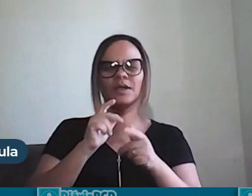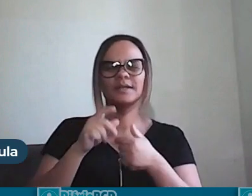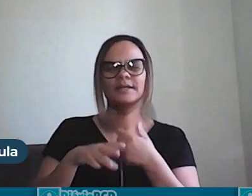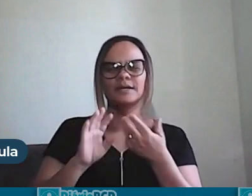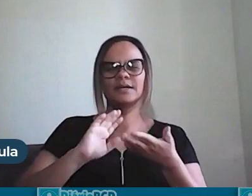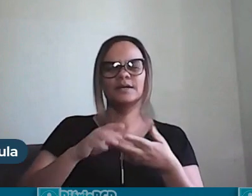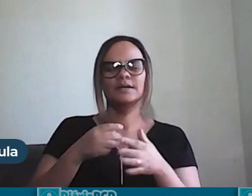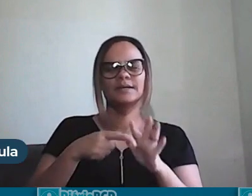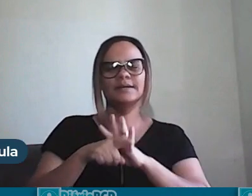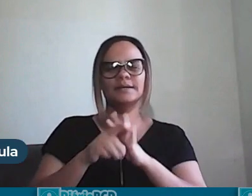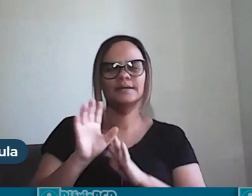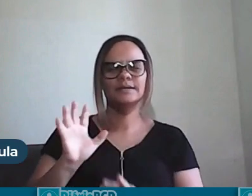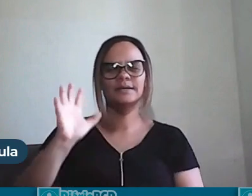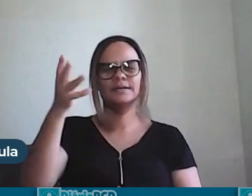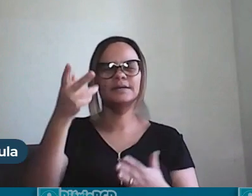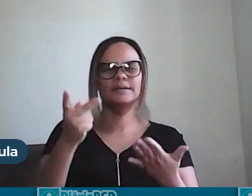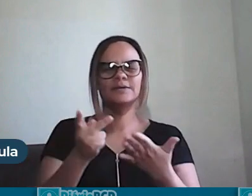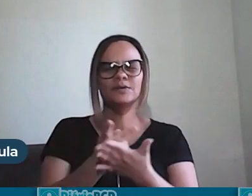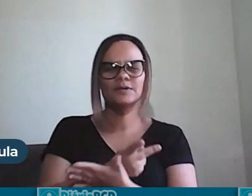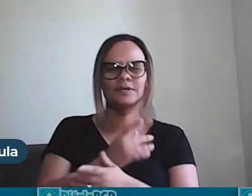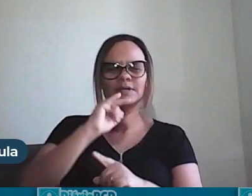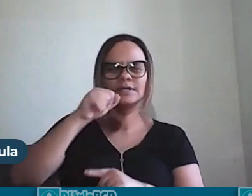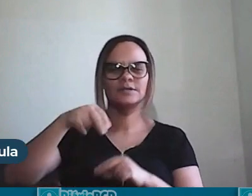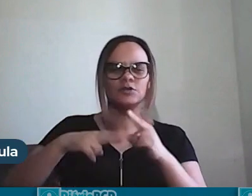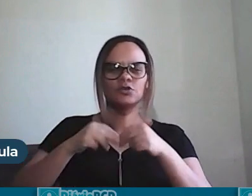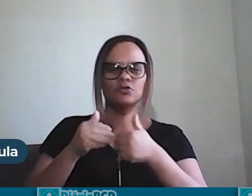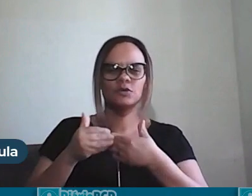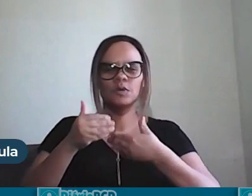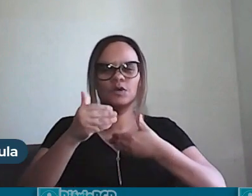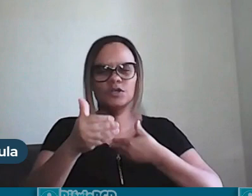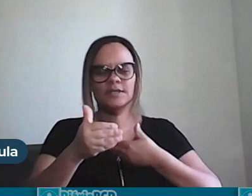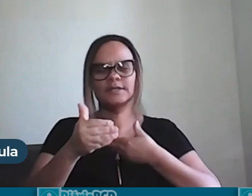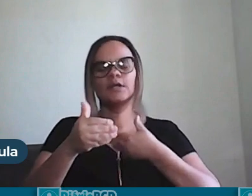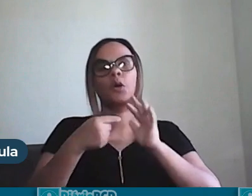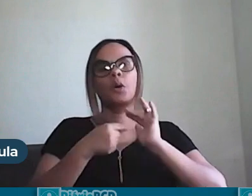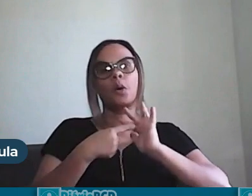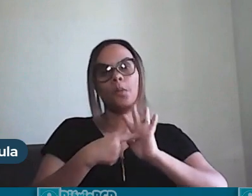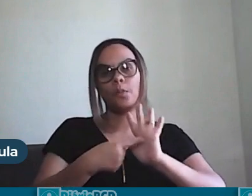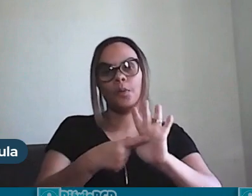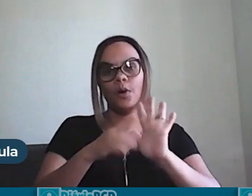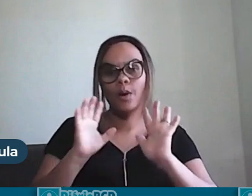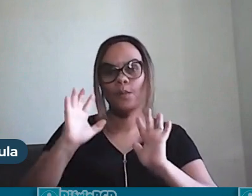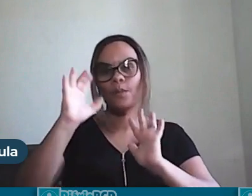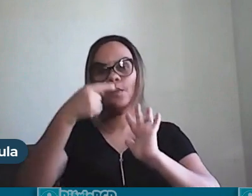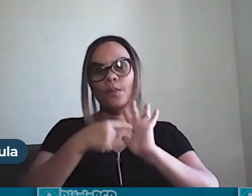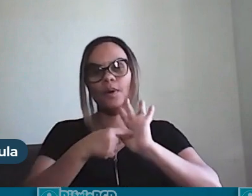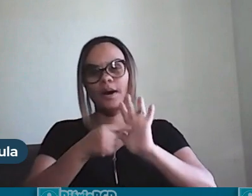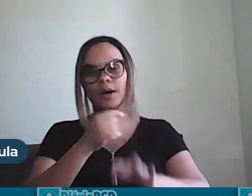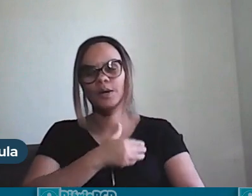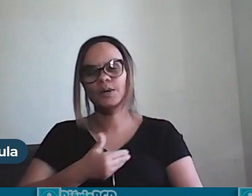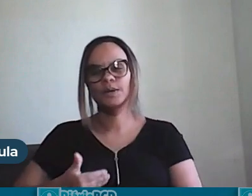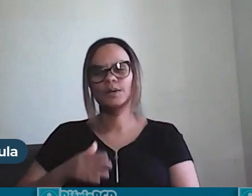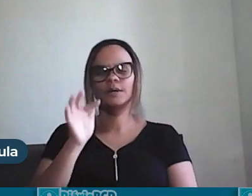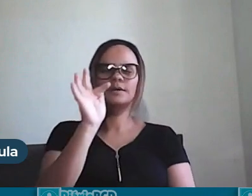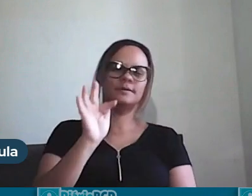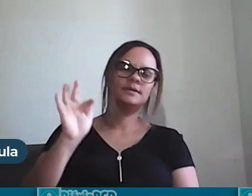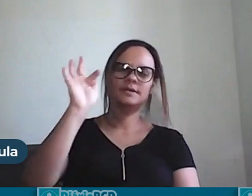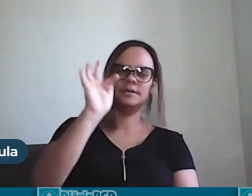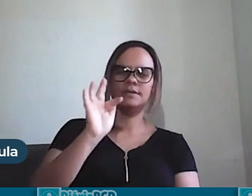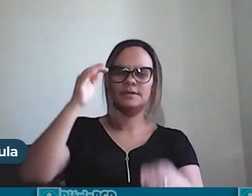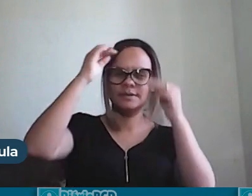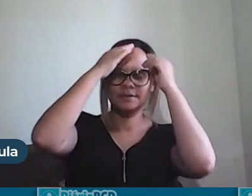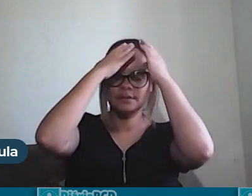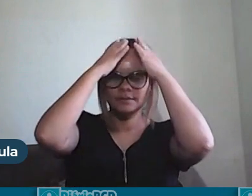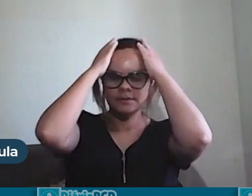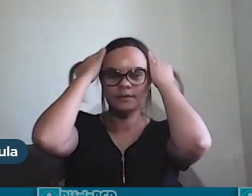análise do que aconteceu de junho para cá, quando houve a apresentação novamente ao governo federal, e você como integrante do grupo